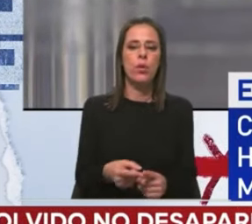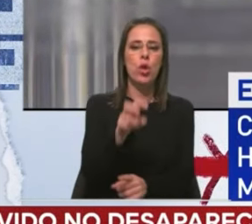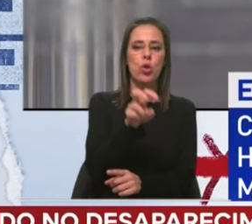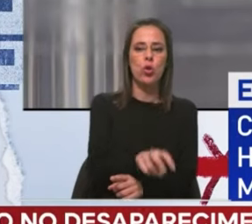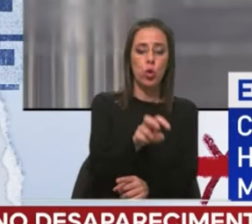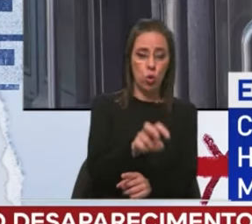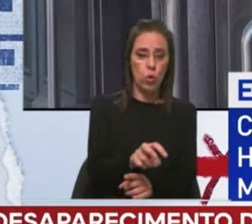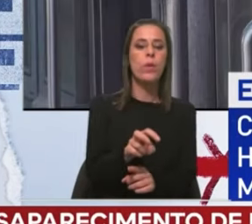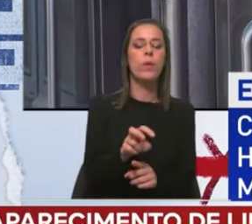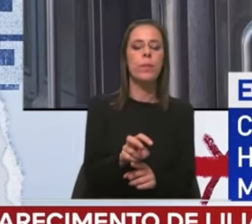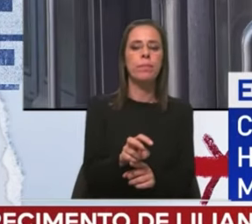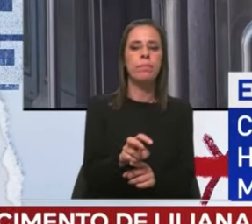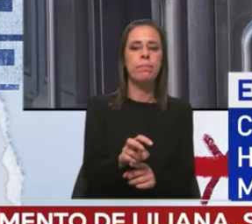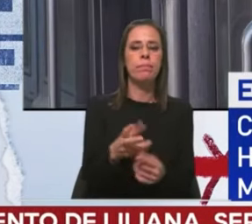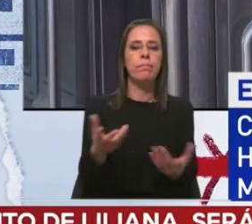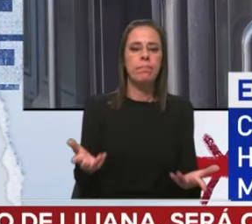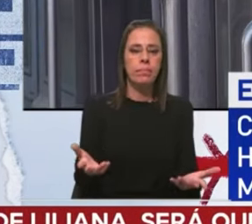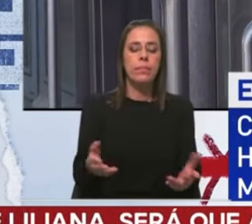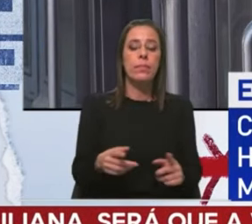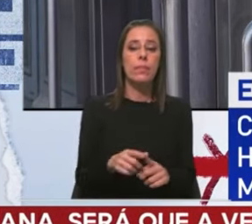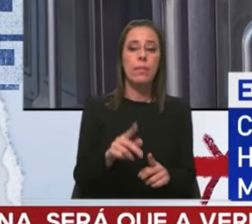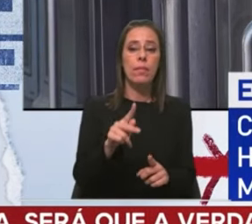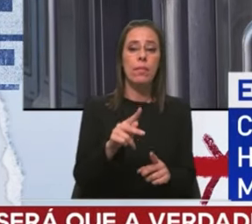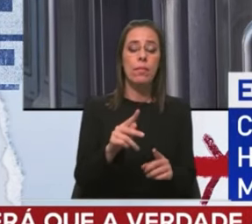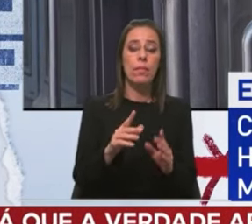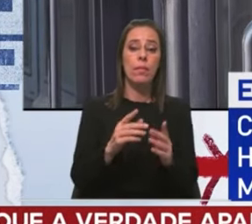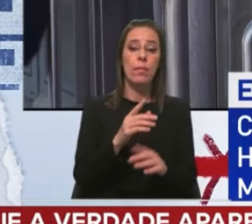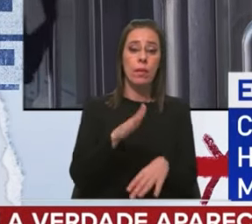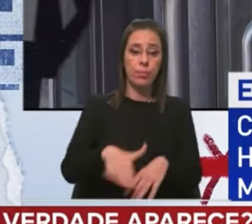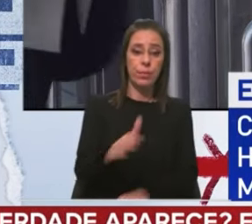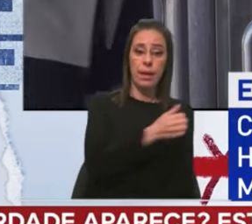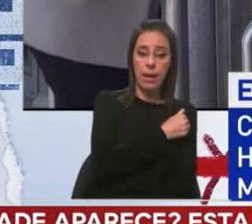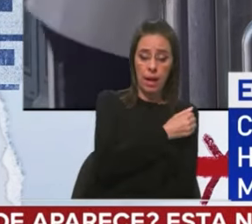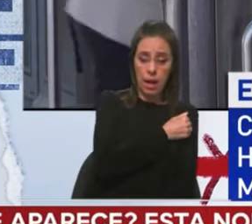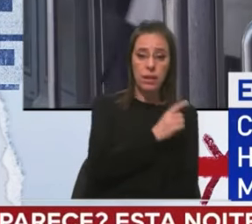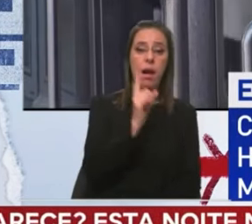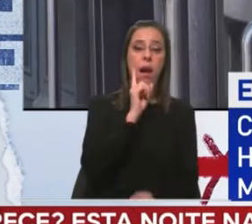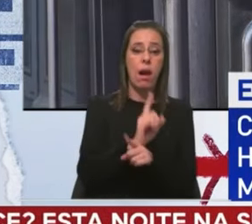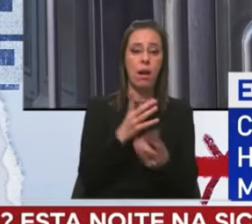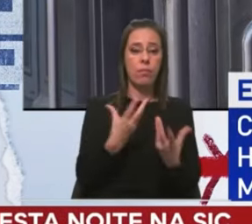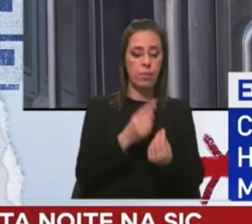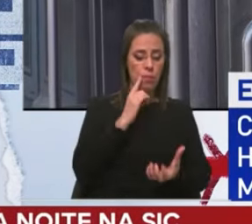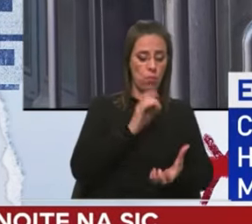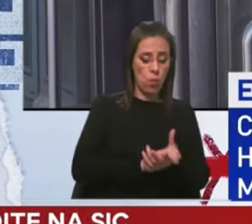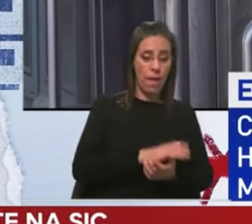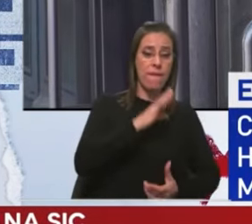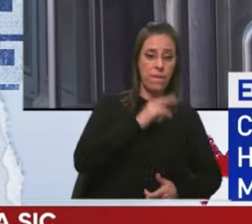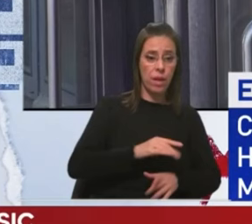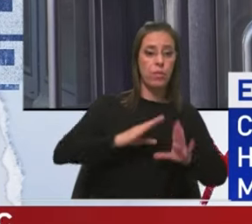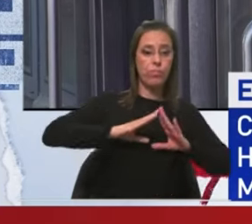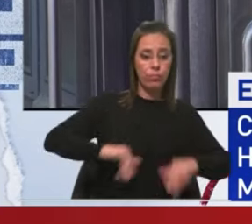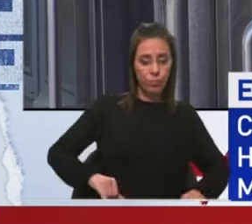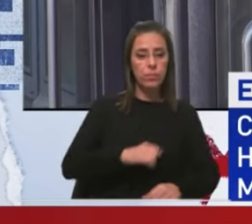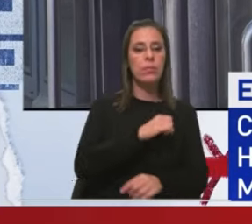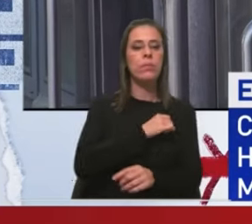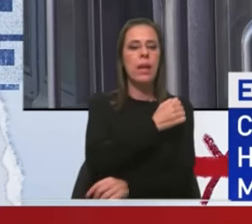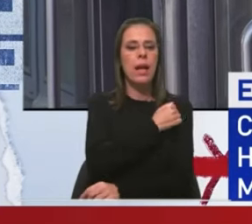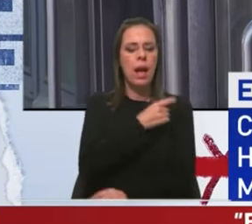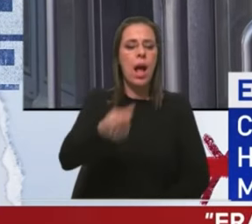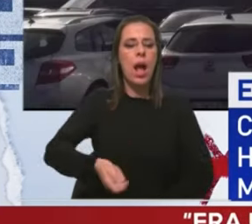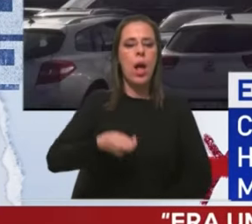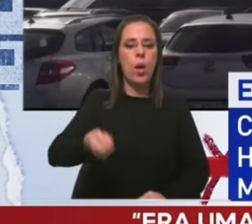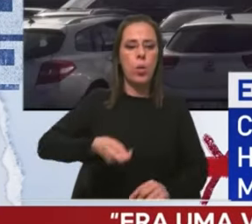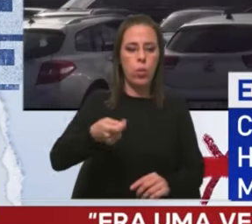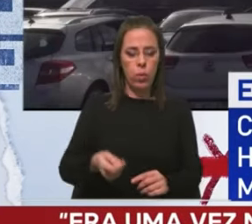junho desse ano, e depois que Valdén, depois de ter saído de casa onde vivia com a mulher e com as filhas, foi viver para uma casa